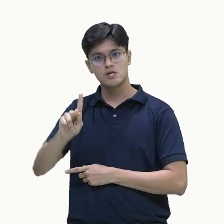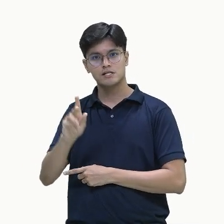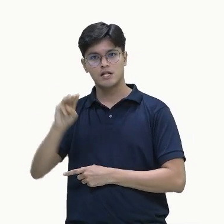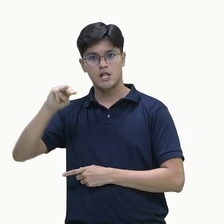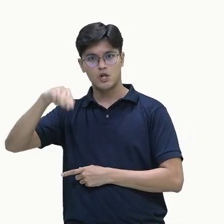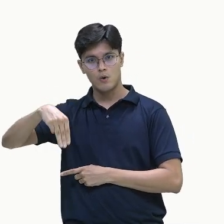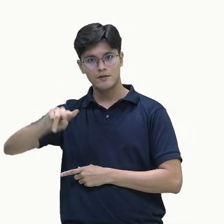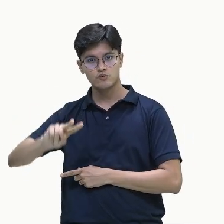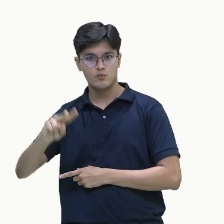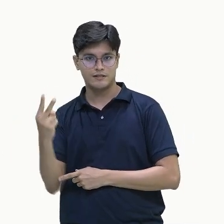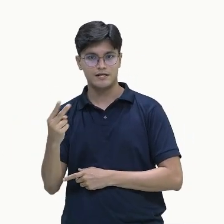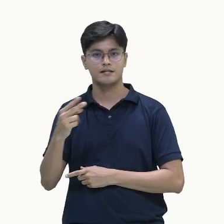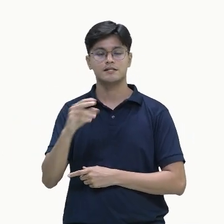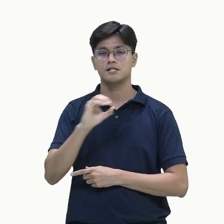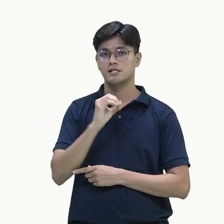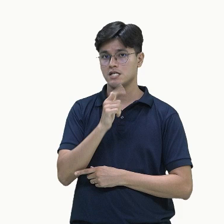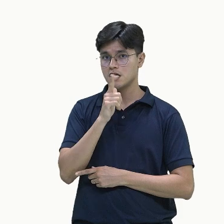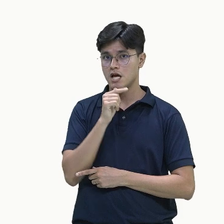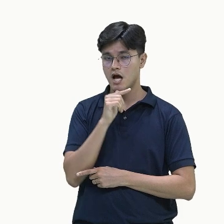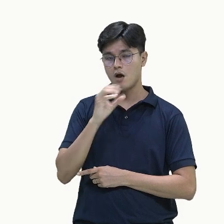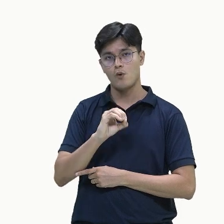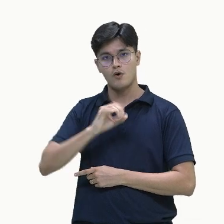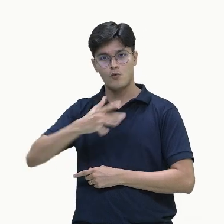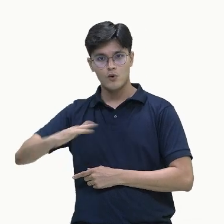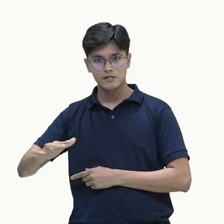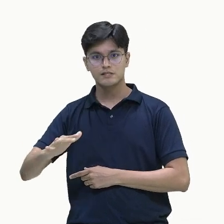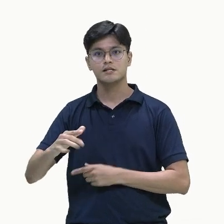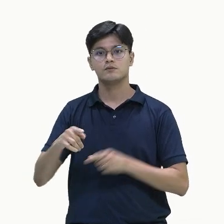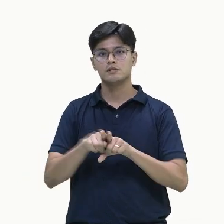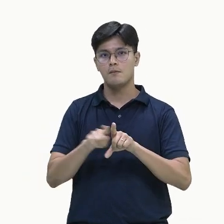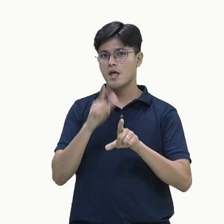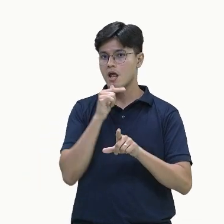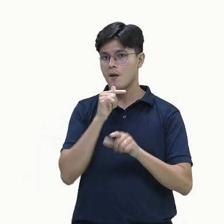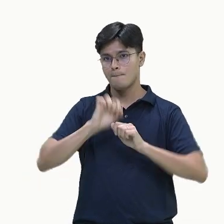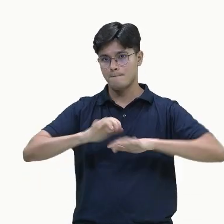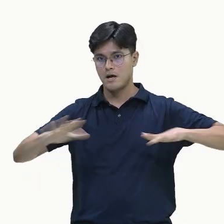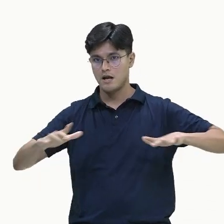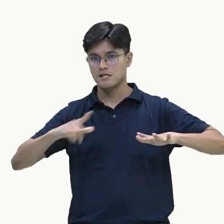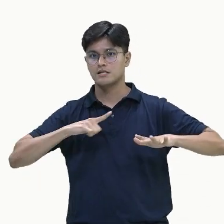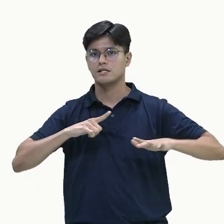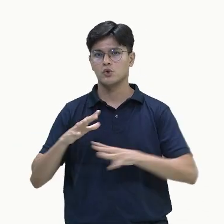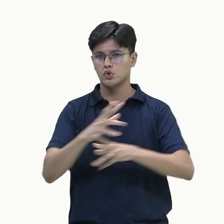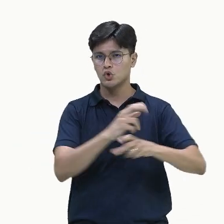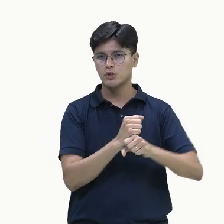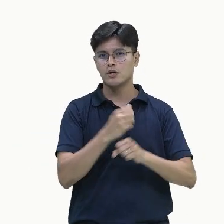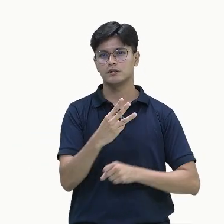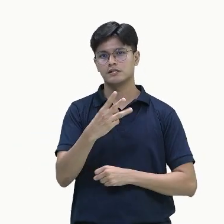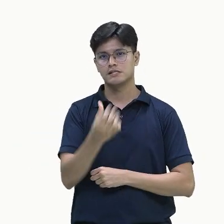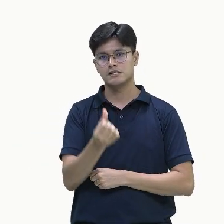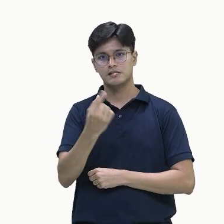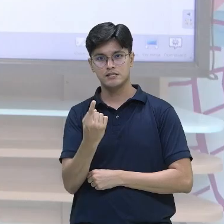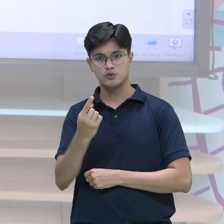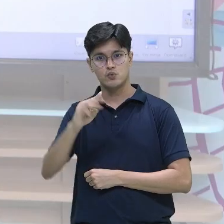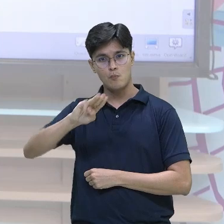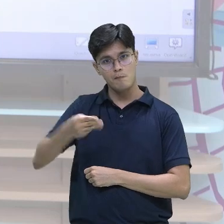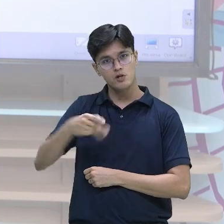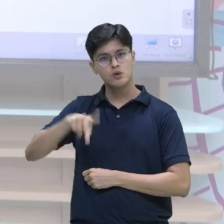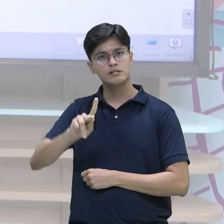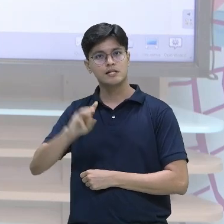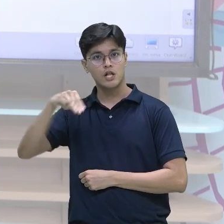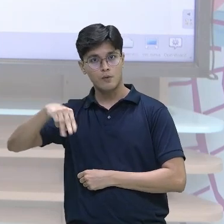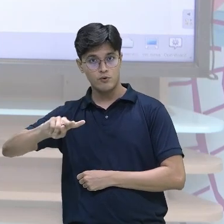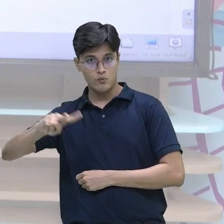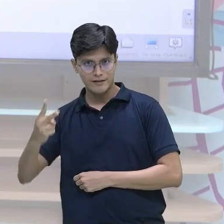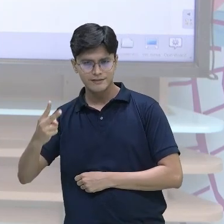lisa e uniforme, né? Mas, na realidade, nós temos aí uma superfície, gente, que ela é irregular. E é